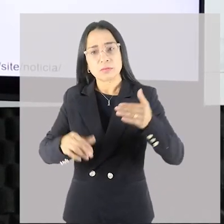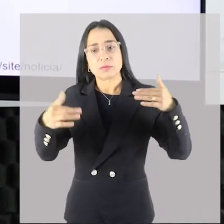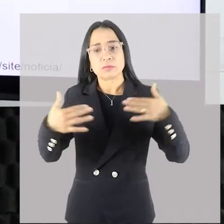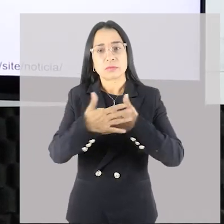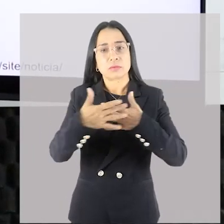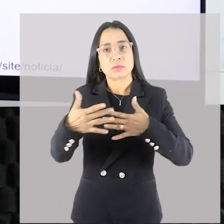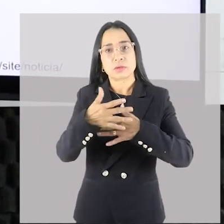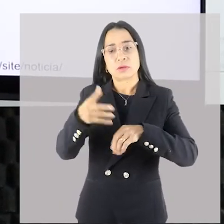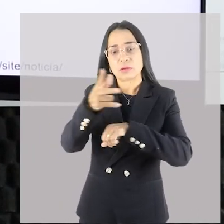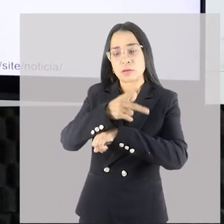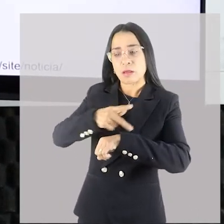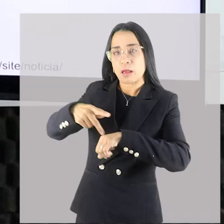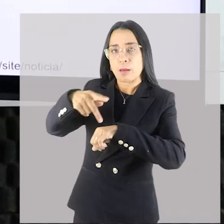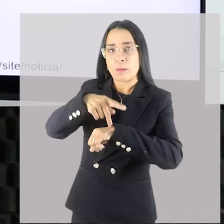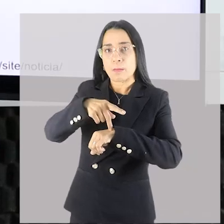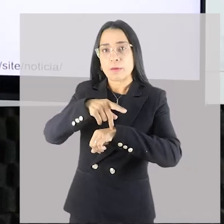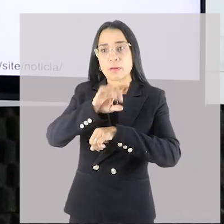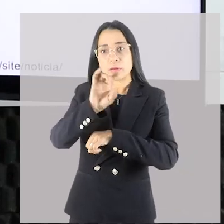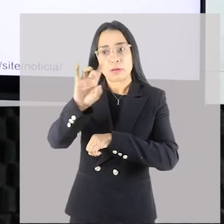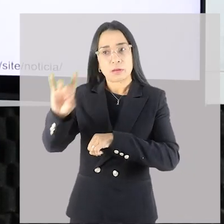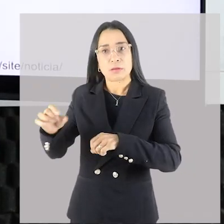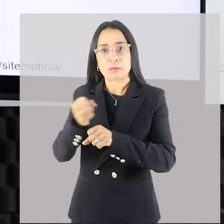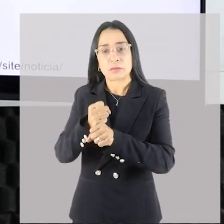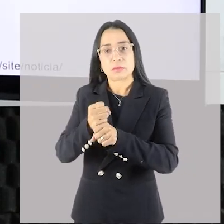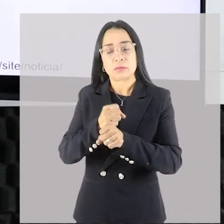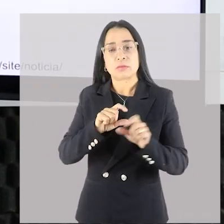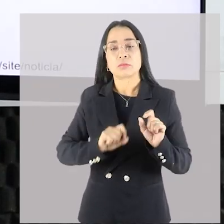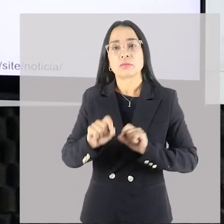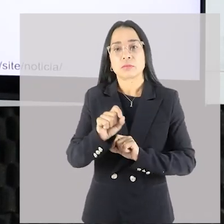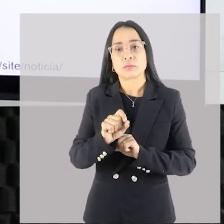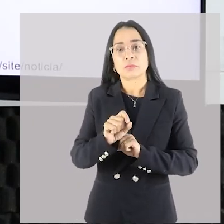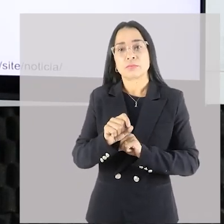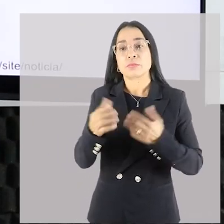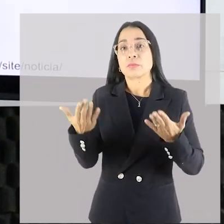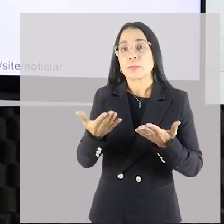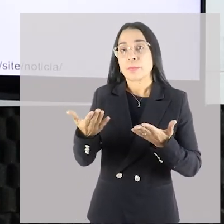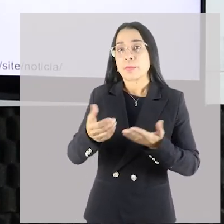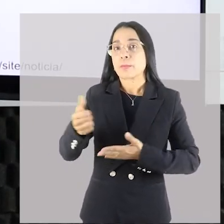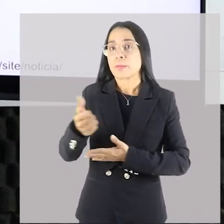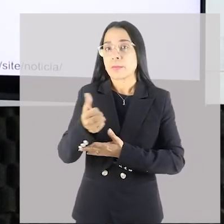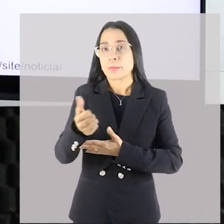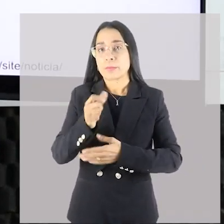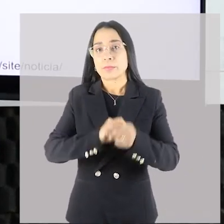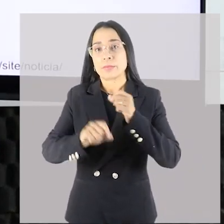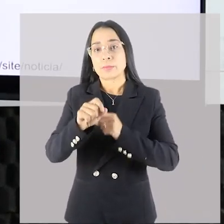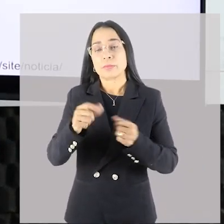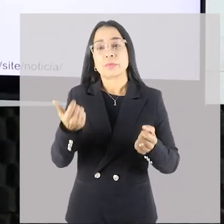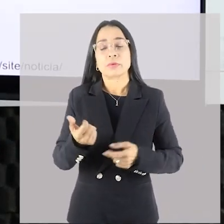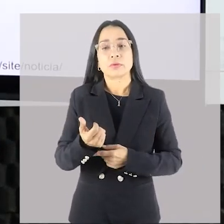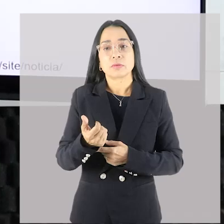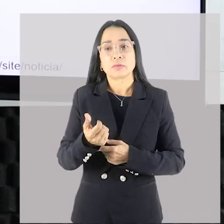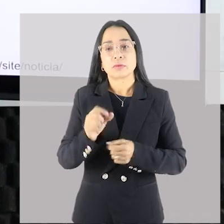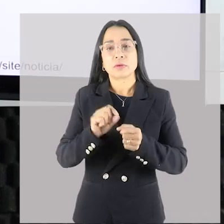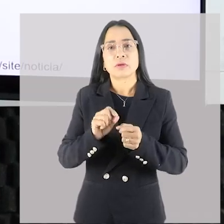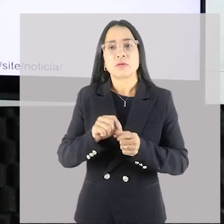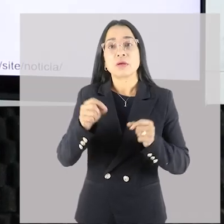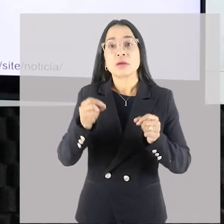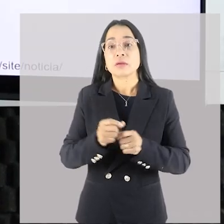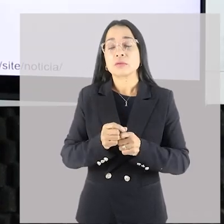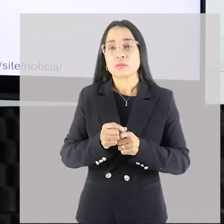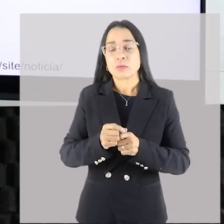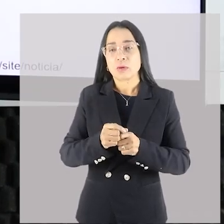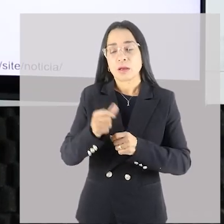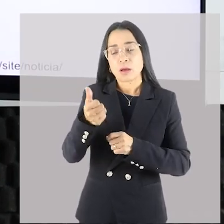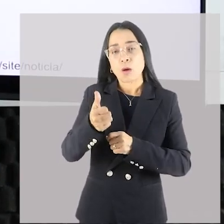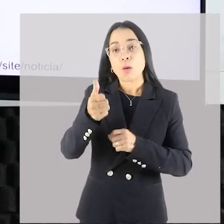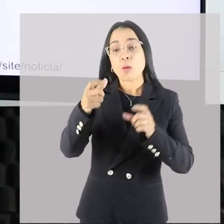cidades, né, em vários países, a cada ano é feito em um país. Lá nos primórdios dos Jogos Olímpicos, era feito em uma única